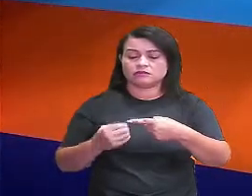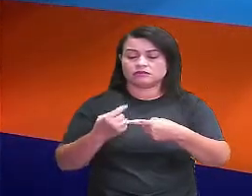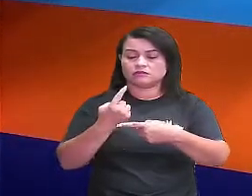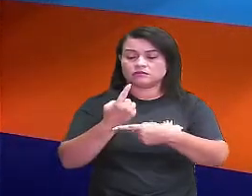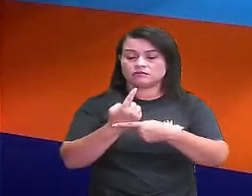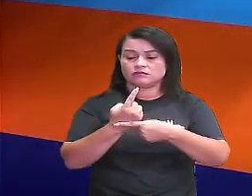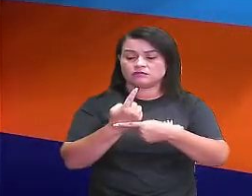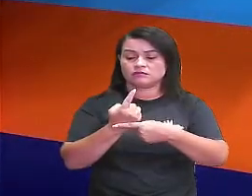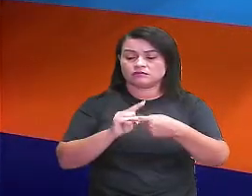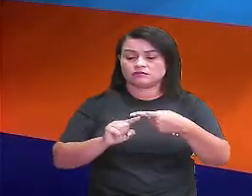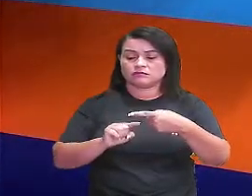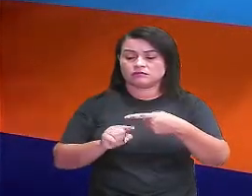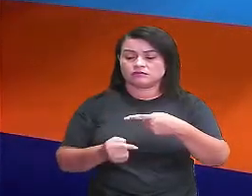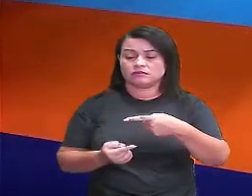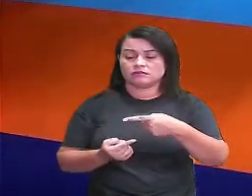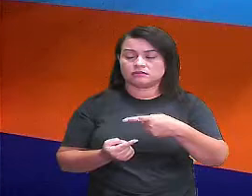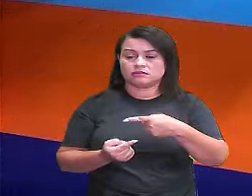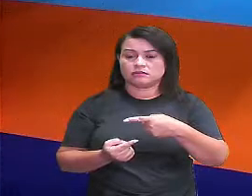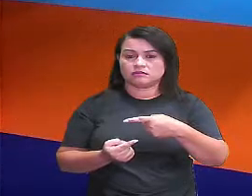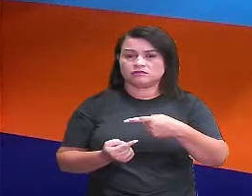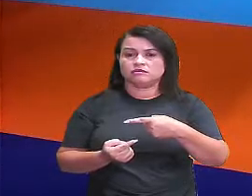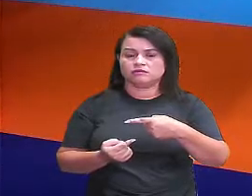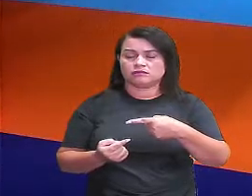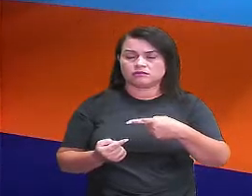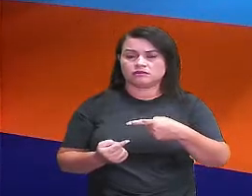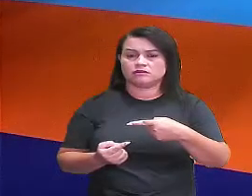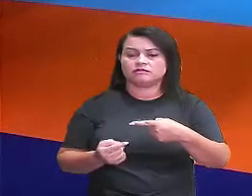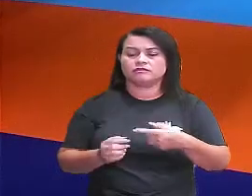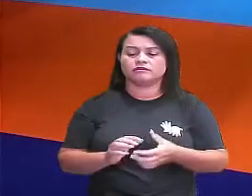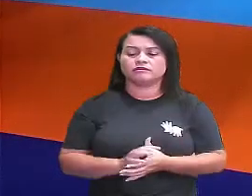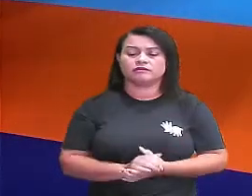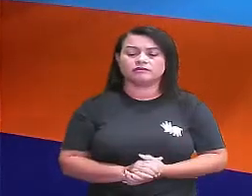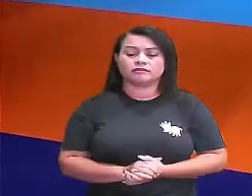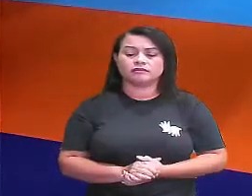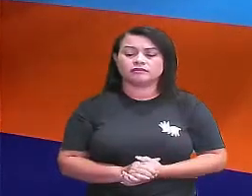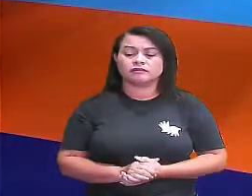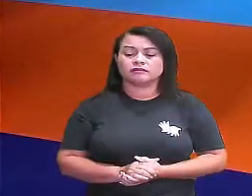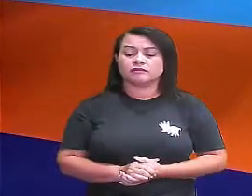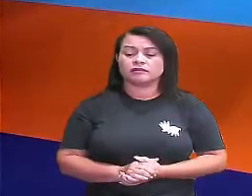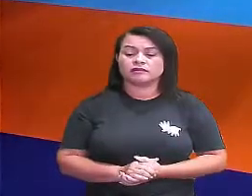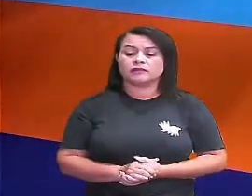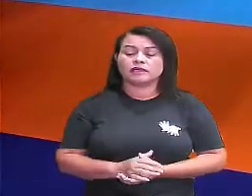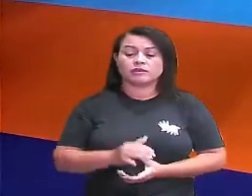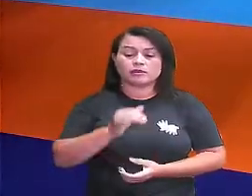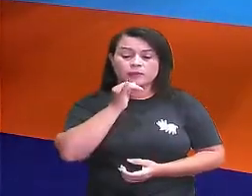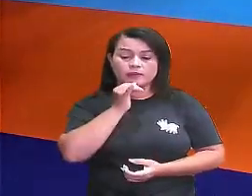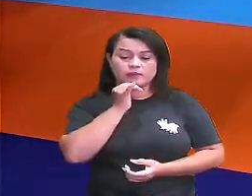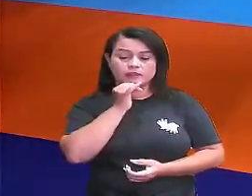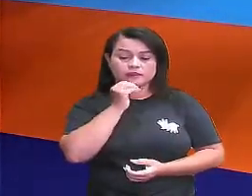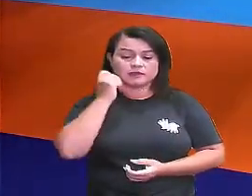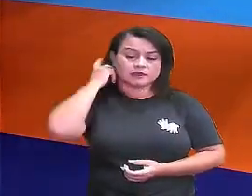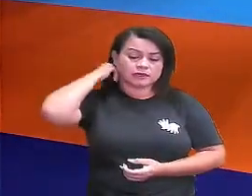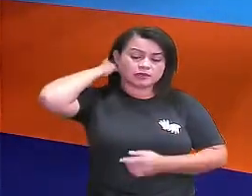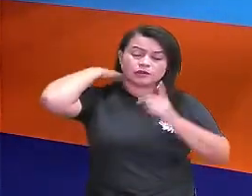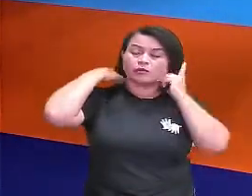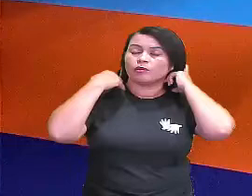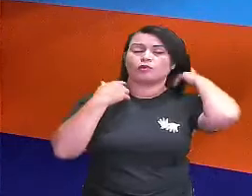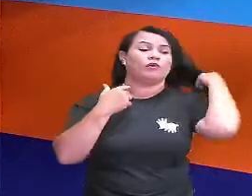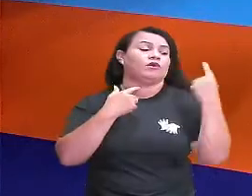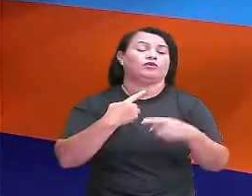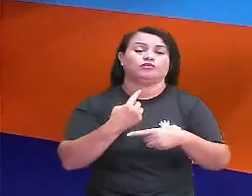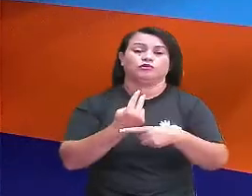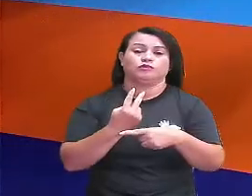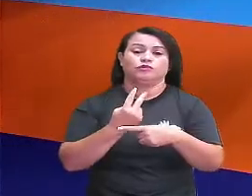eu tenho 1 sobre 1000, eu vou ter 1/1000. Se aqui em cima, por exemplo, se fosse o número 2 no